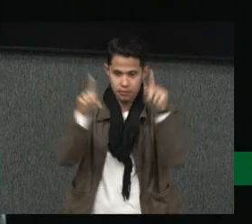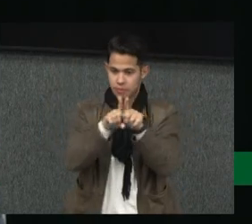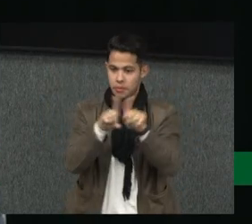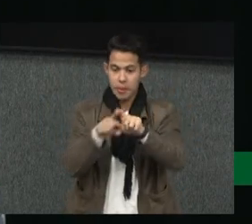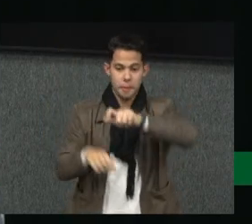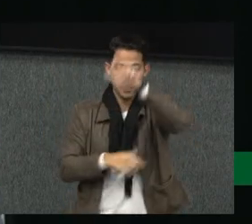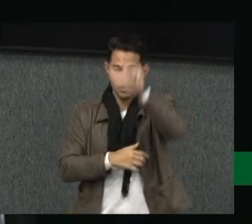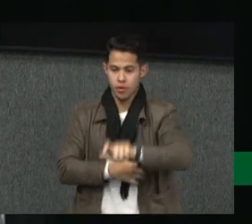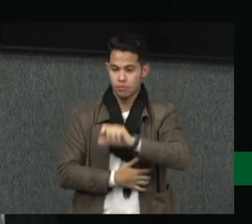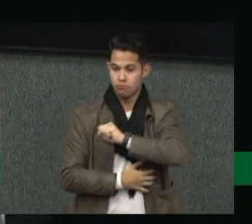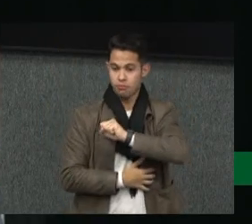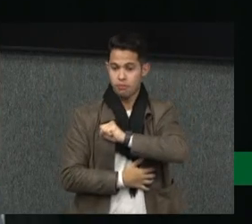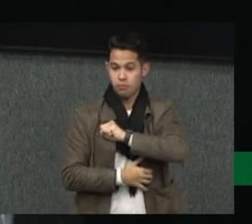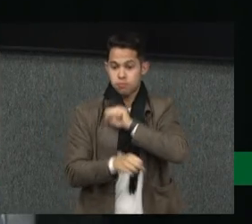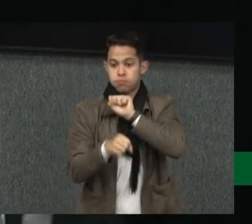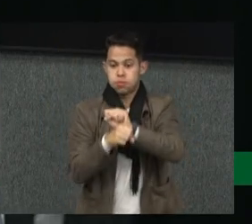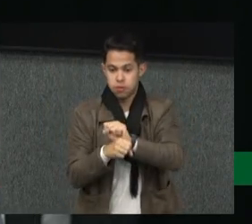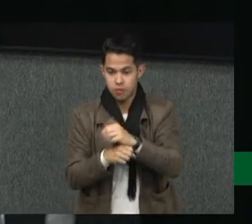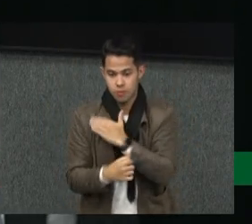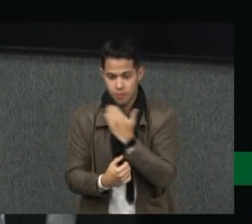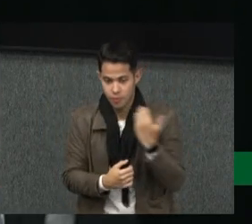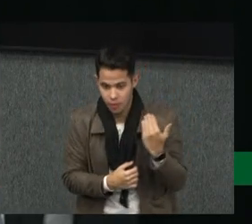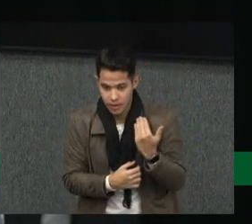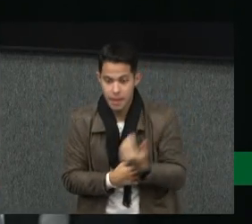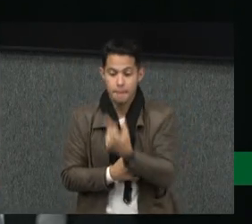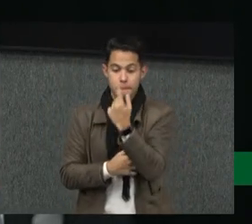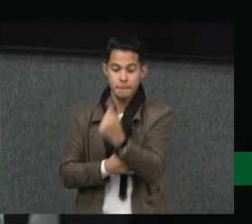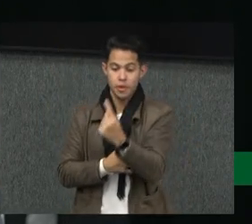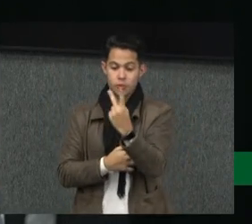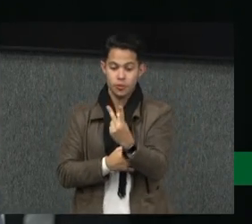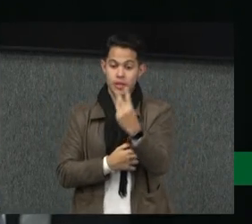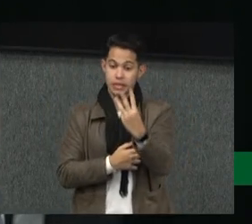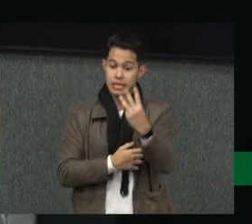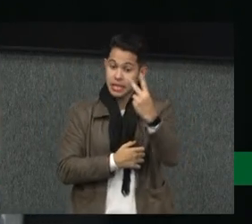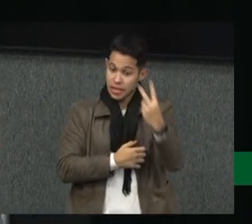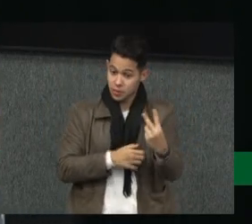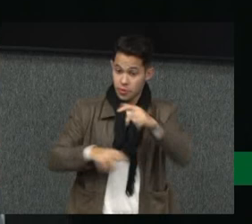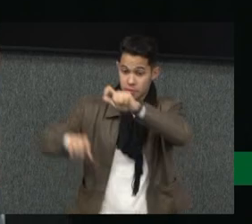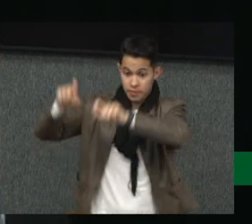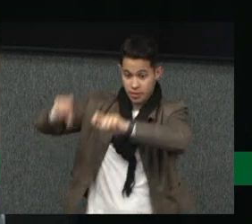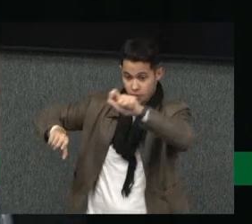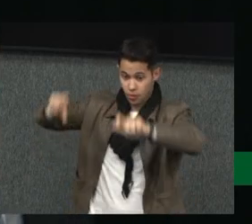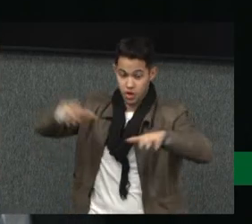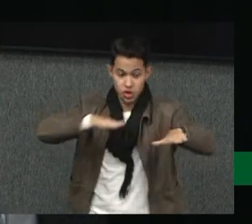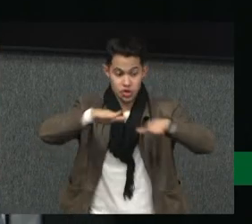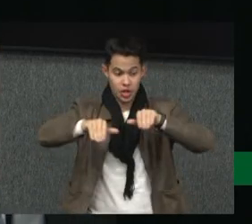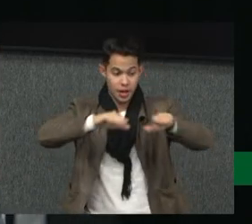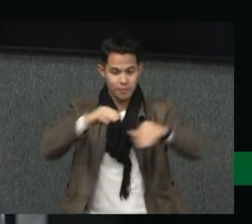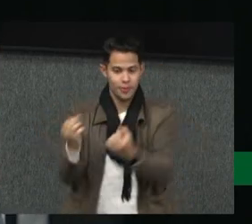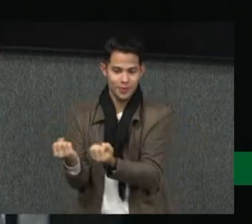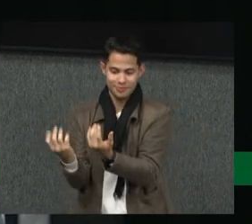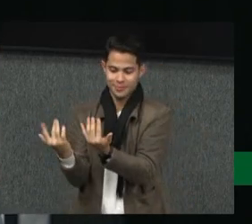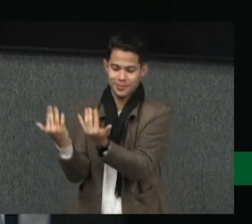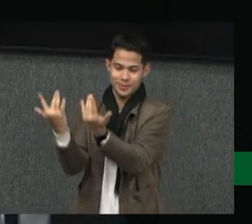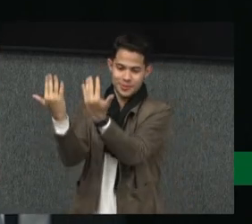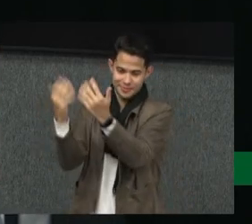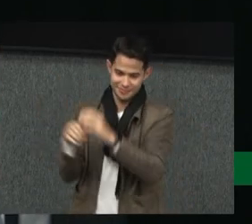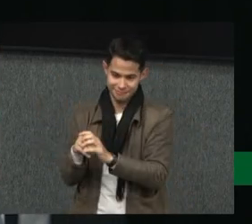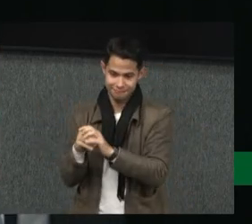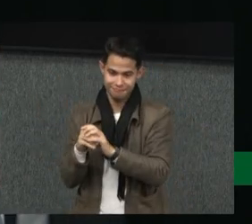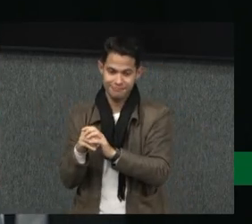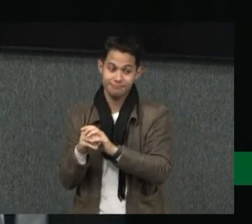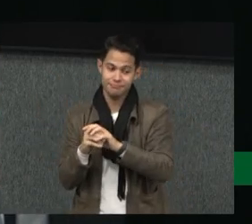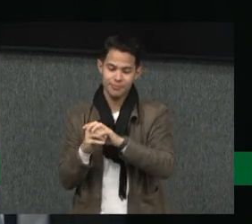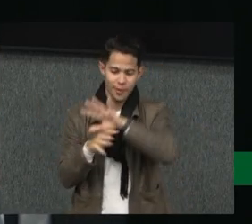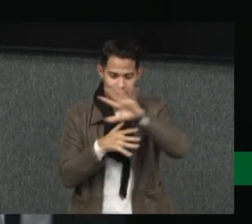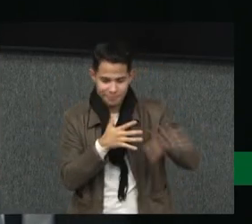ambulância. 1.232 incêndios atendidos. E aí eu faço uma ressalva que o 4º Batalhão do